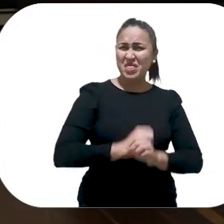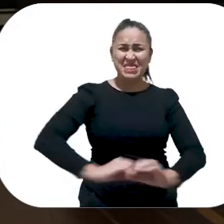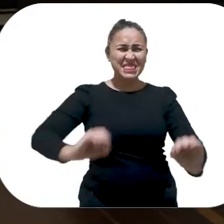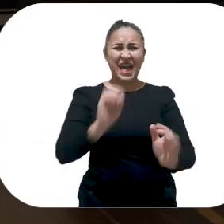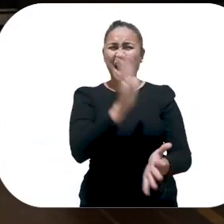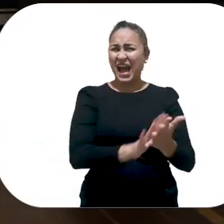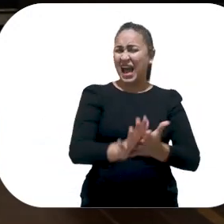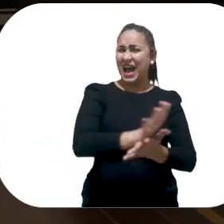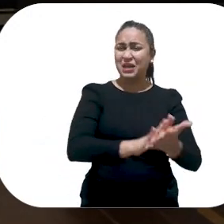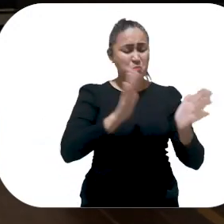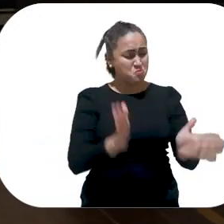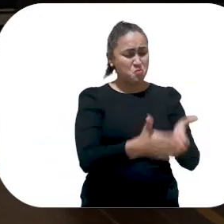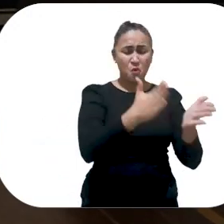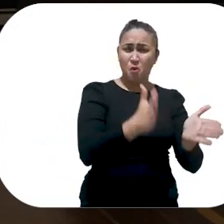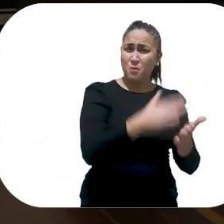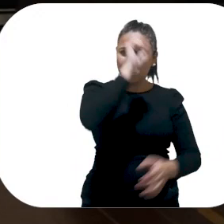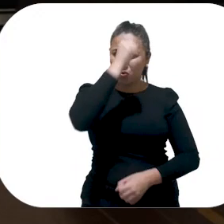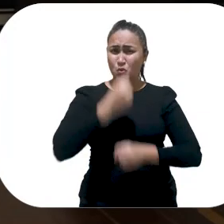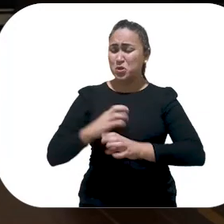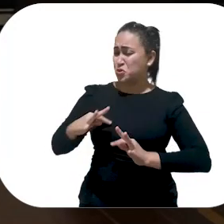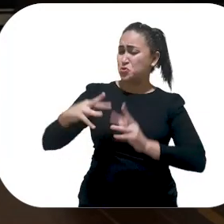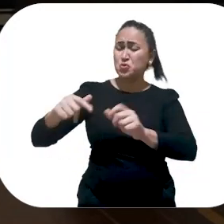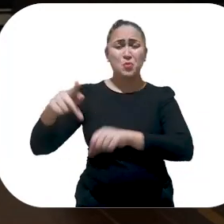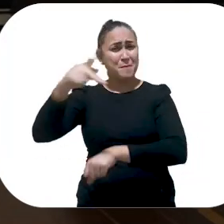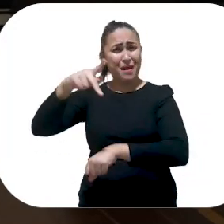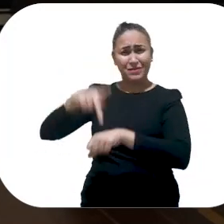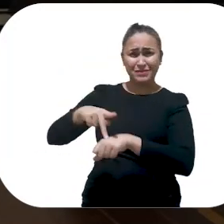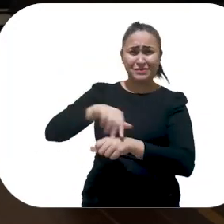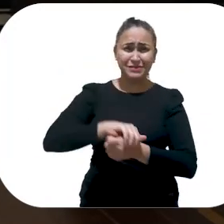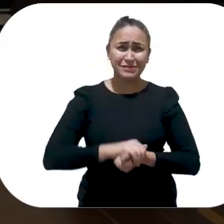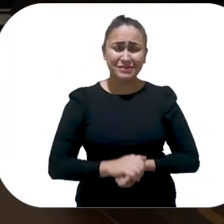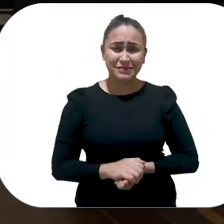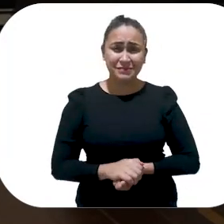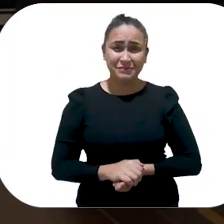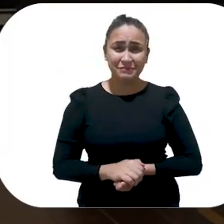de tudo nesse país, de todos que vêm.